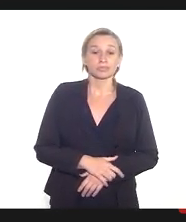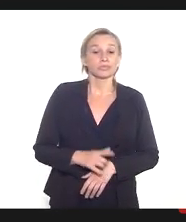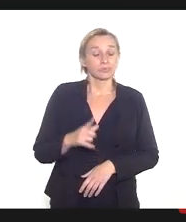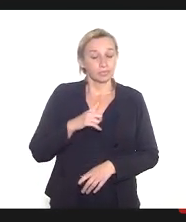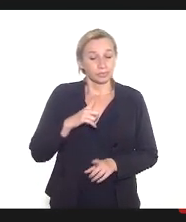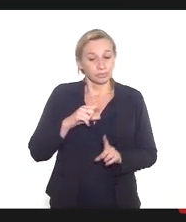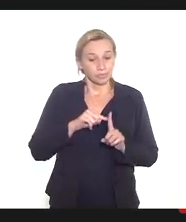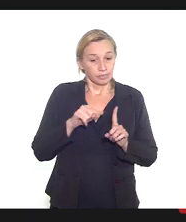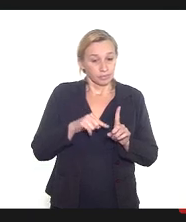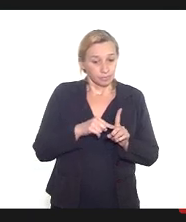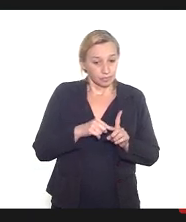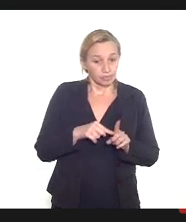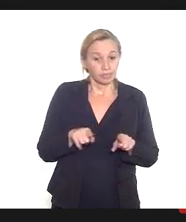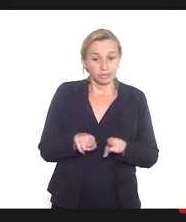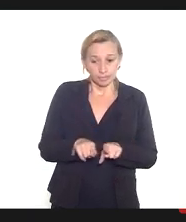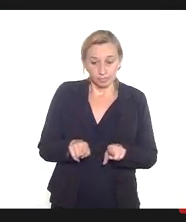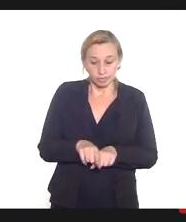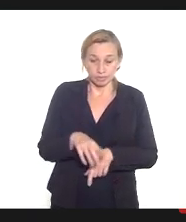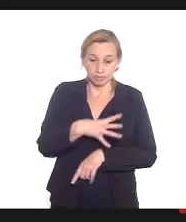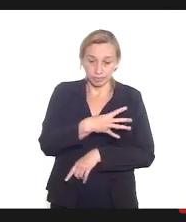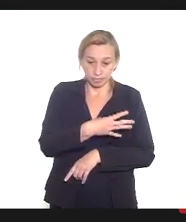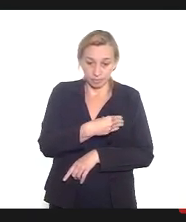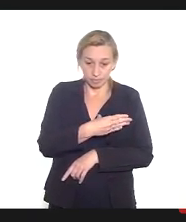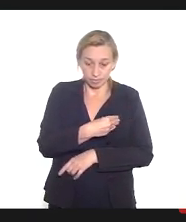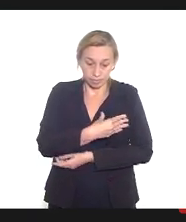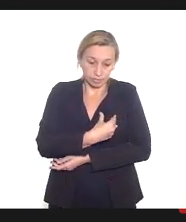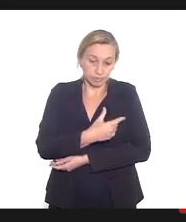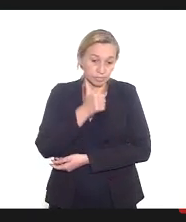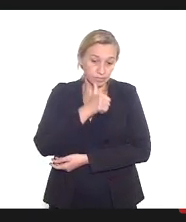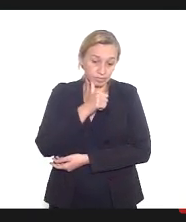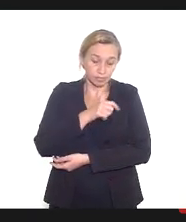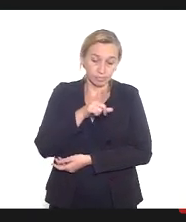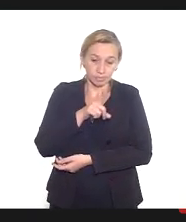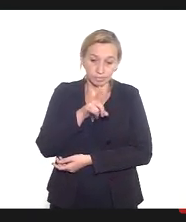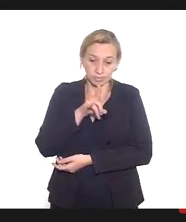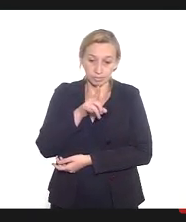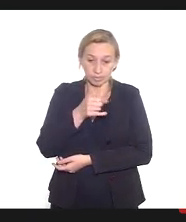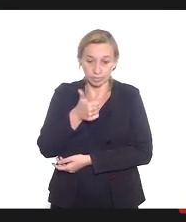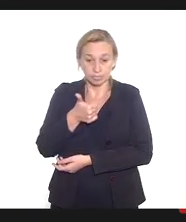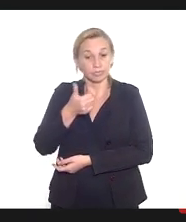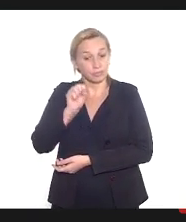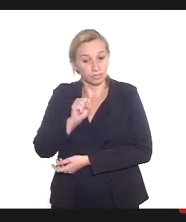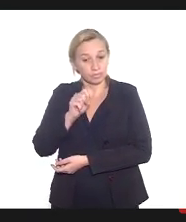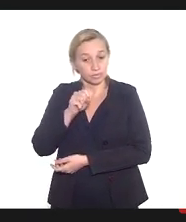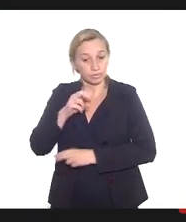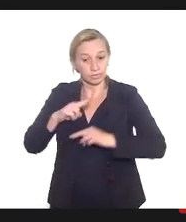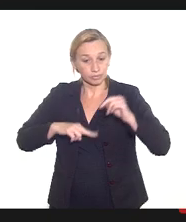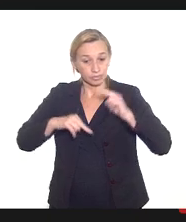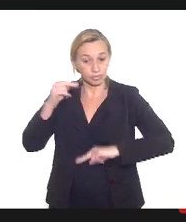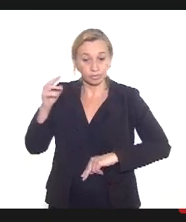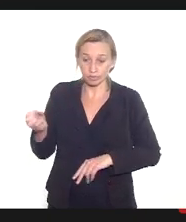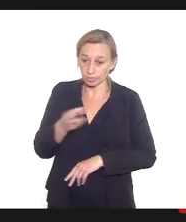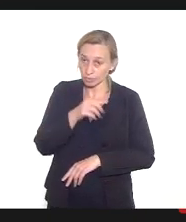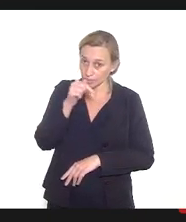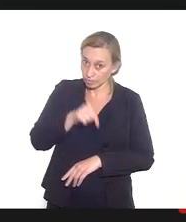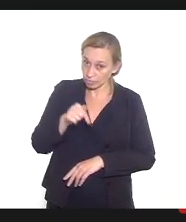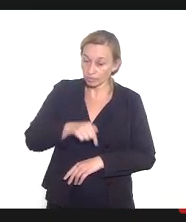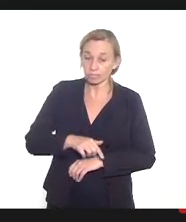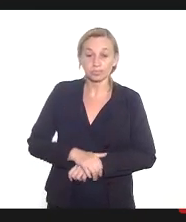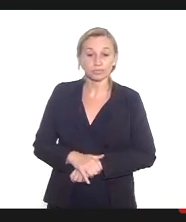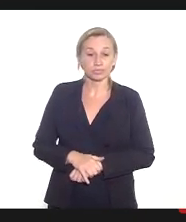gestante e lá que tem desde o dia Dezoito de Junho até tá muito recente aqui